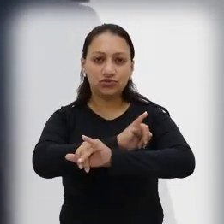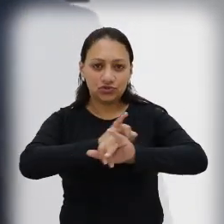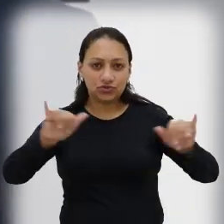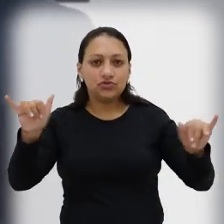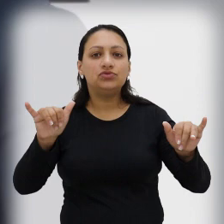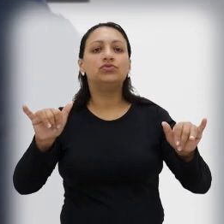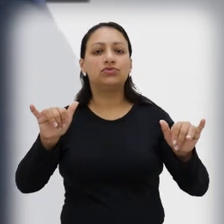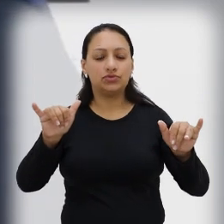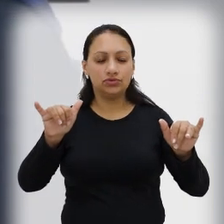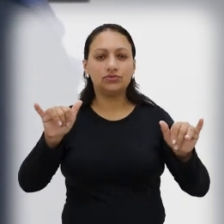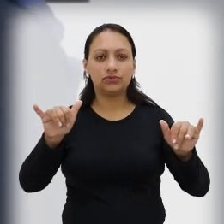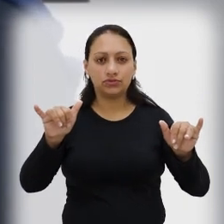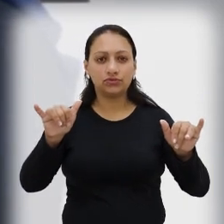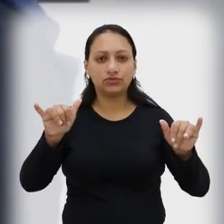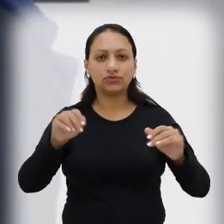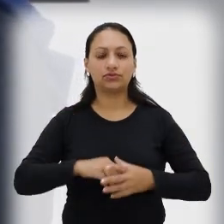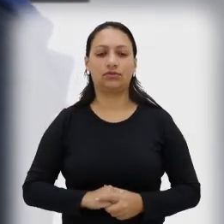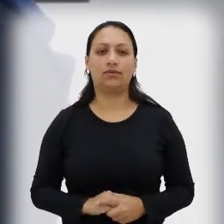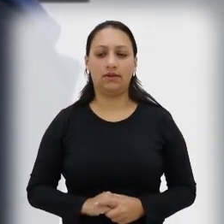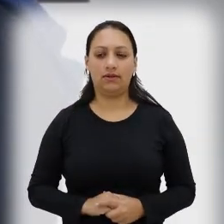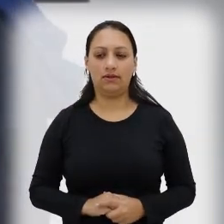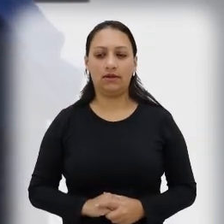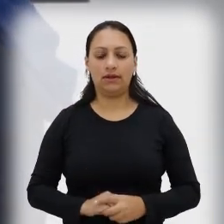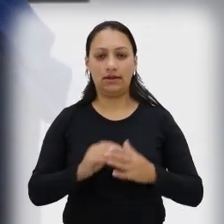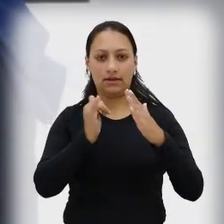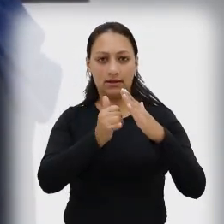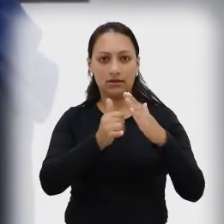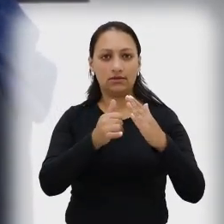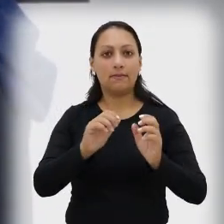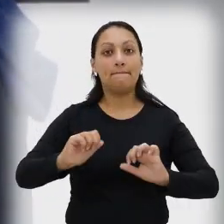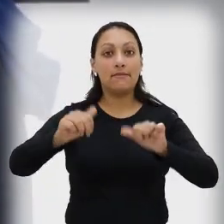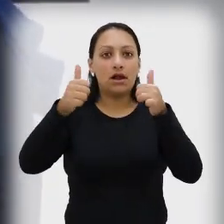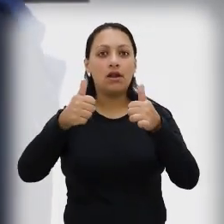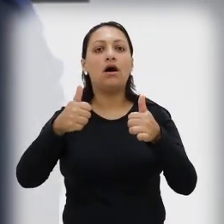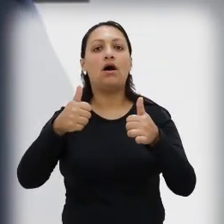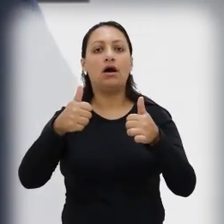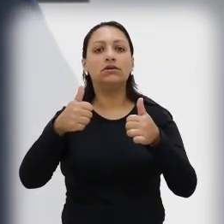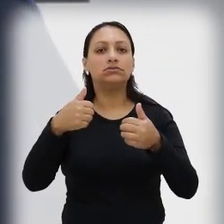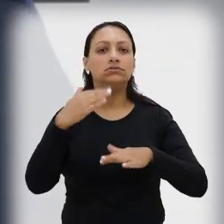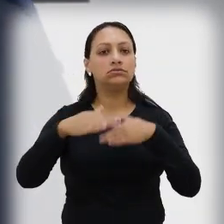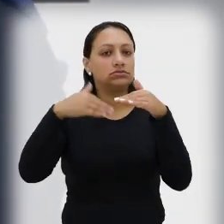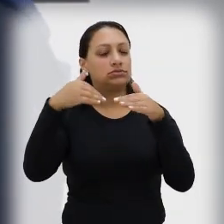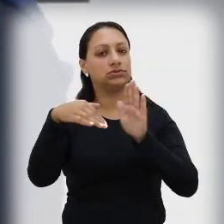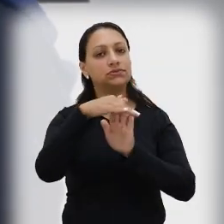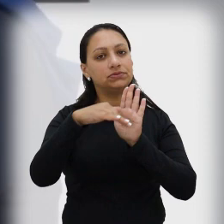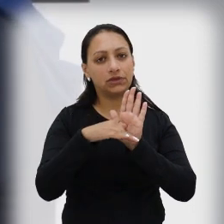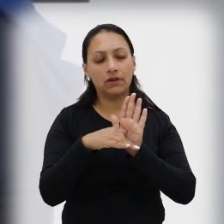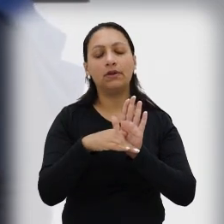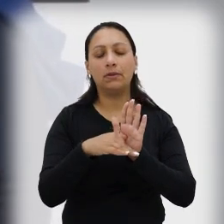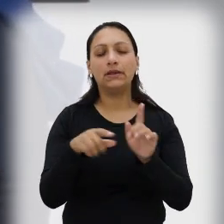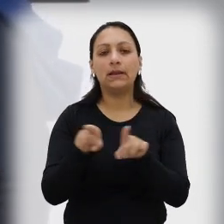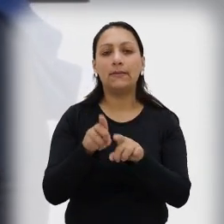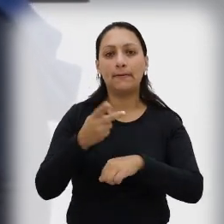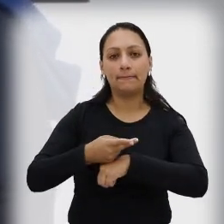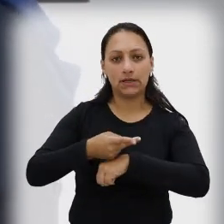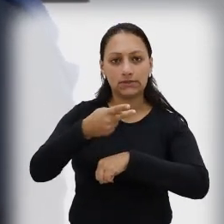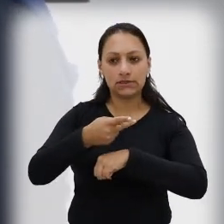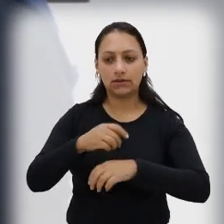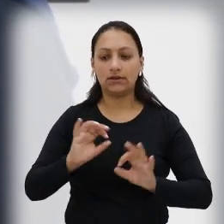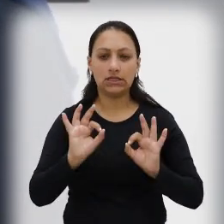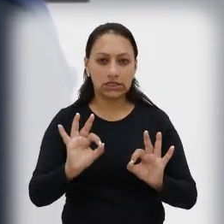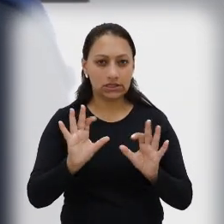divulgação das que melhor ramparam dentro do programa e da premiação. É